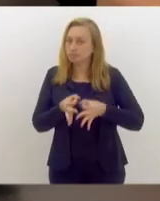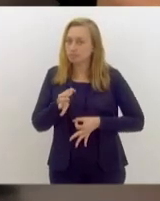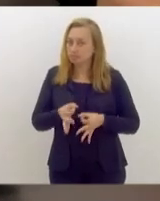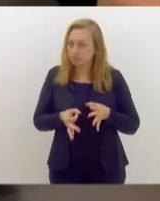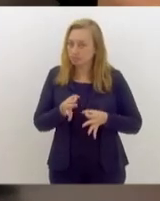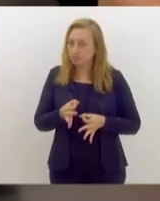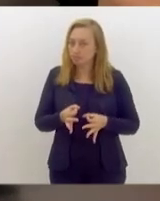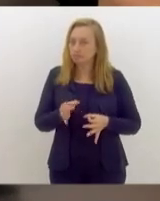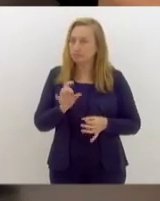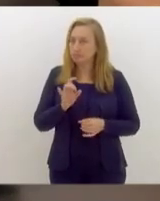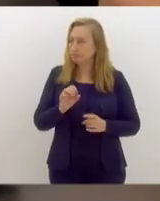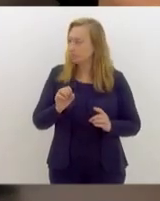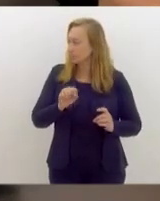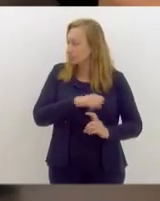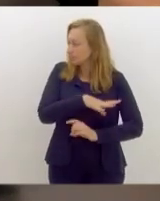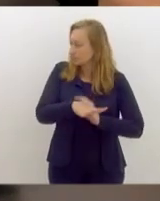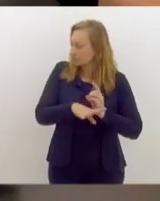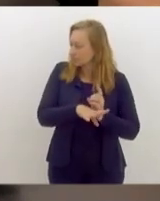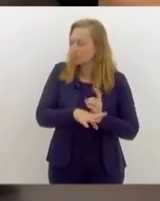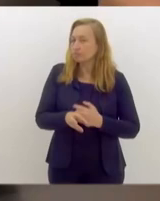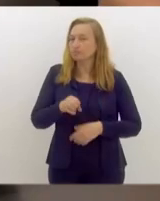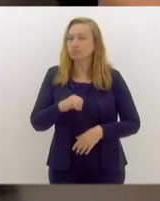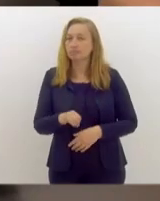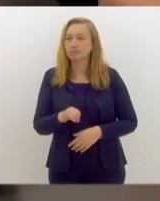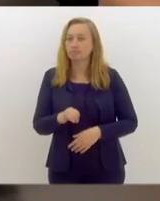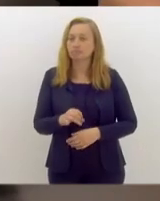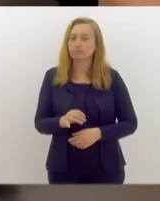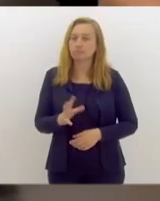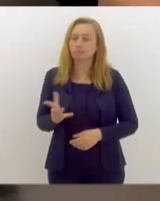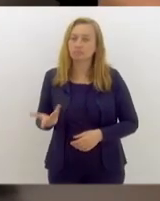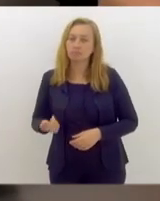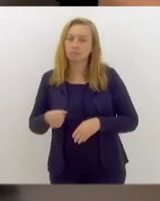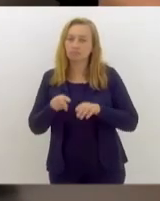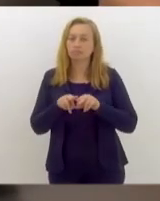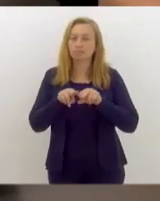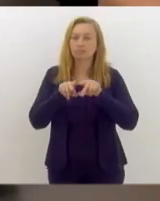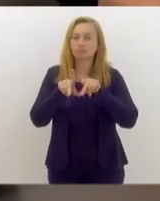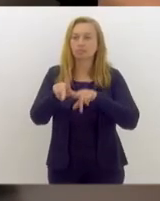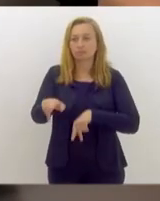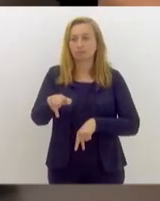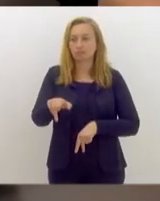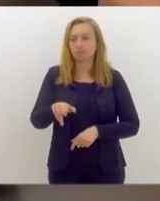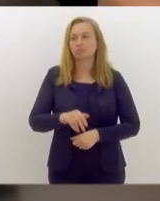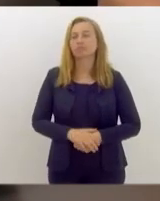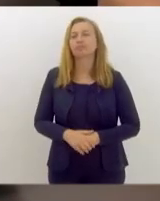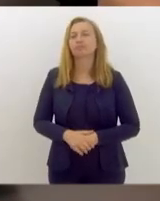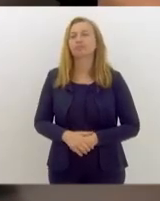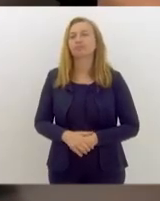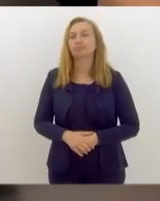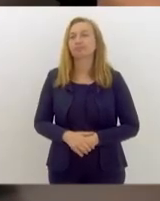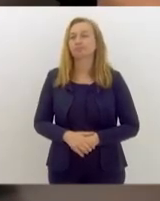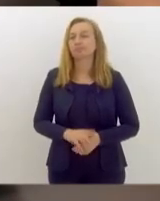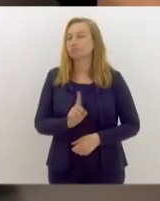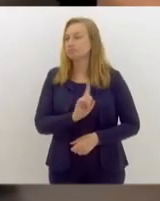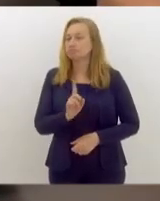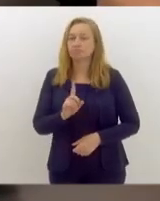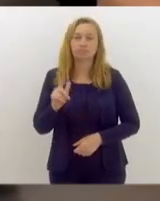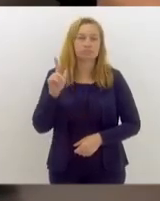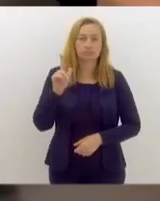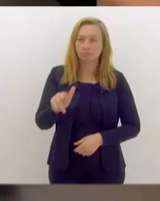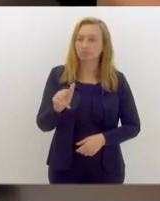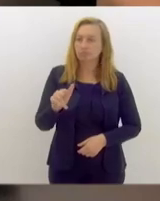justiça social se as condições forem iguais. Se as condições não